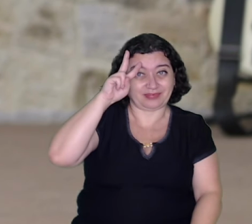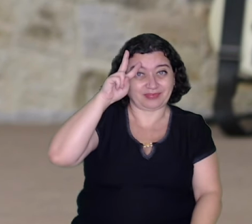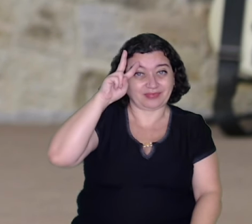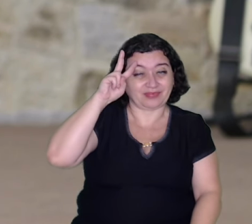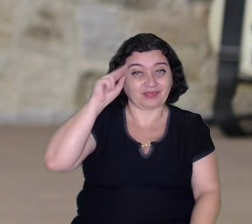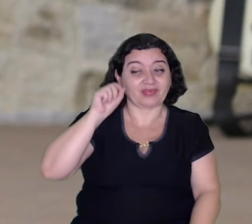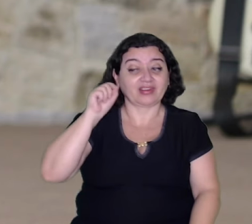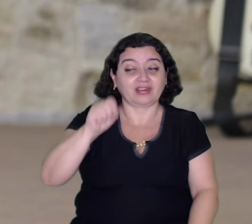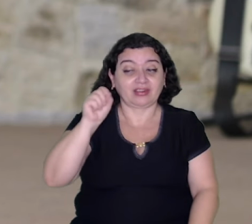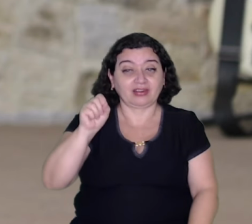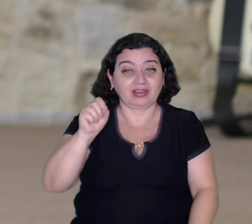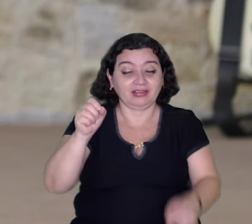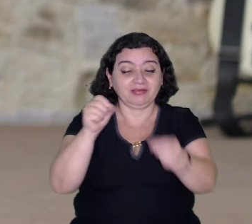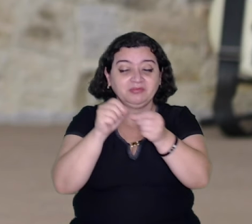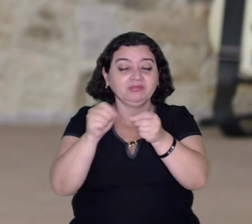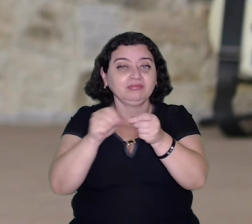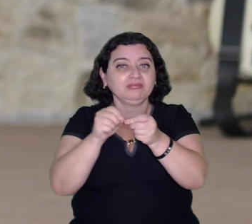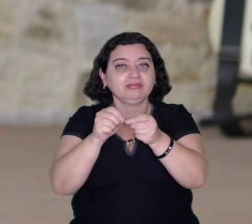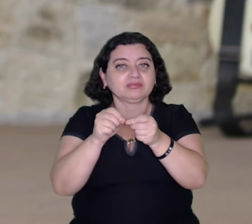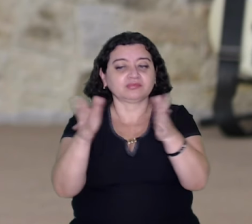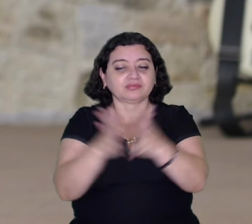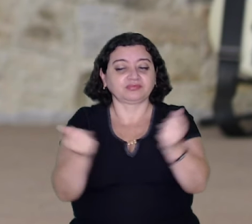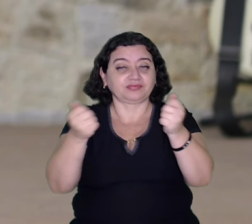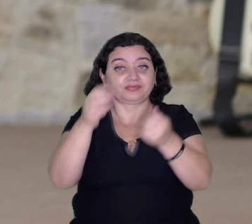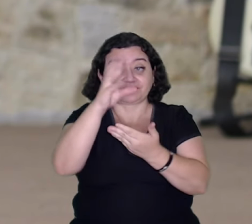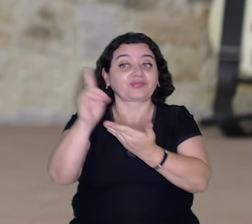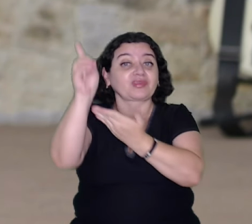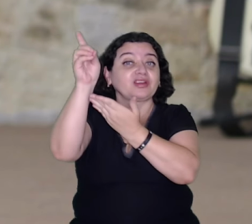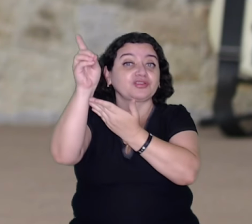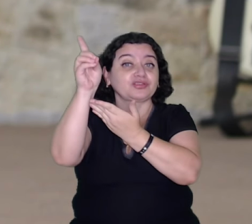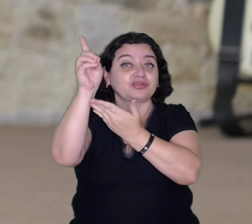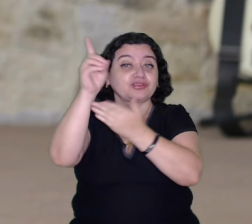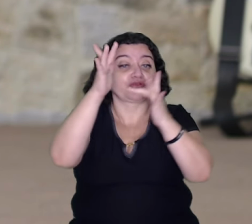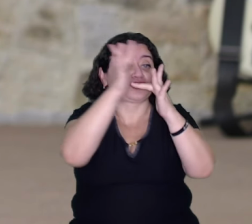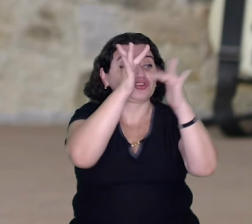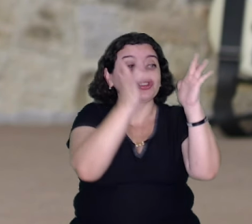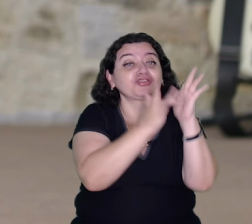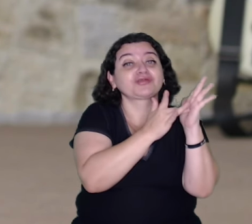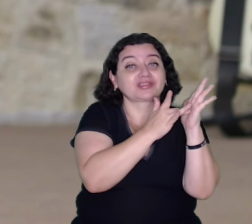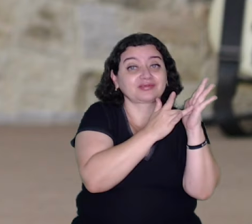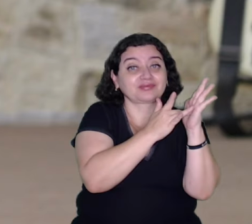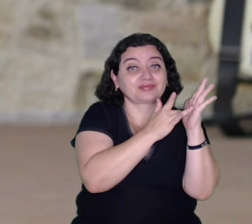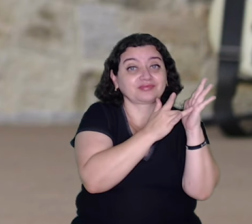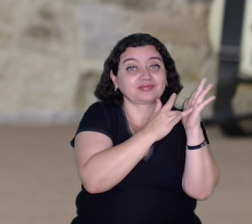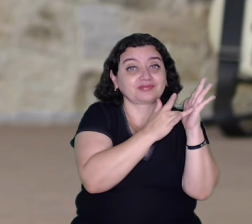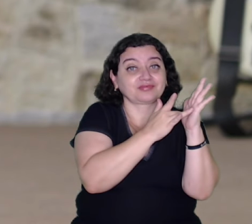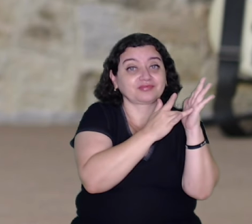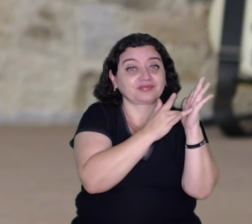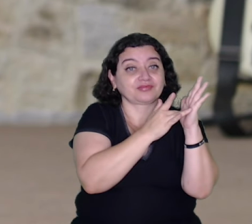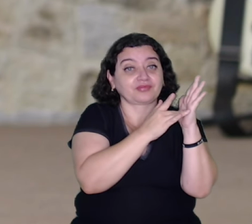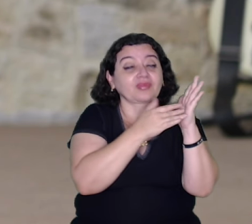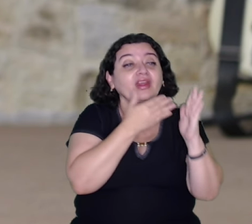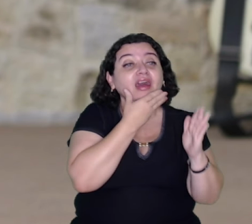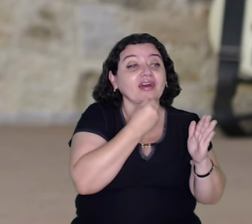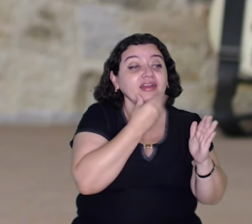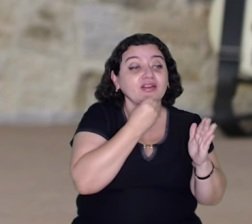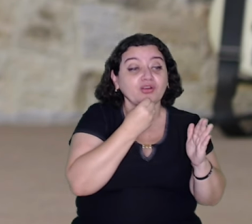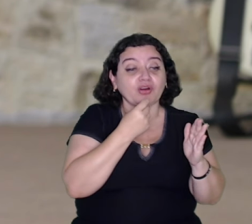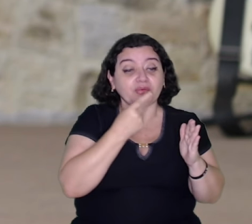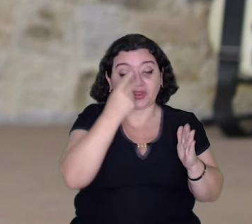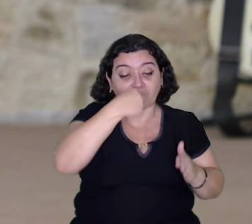Quem fez? Foi Deus. Foi Jesus. Aquele homem que falou, ide